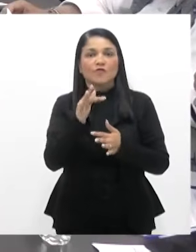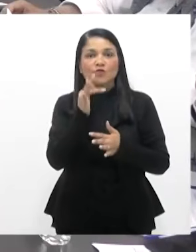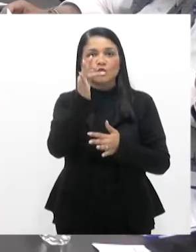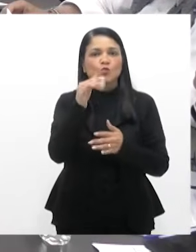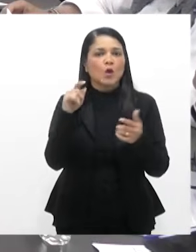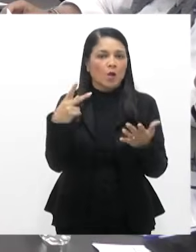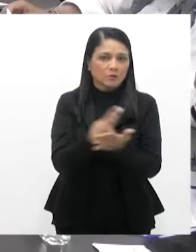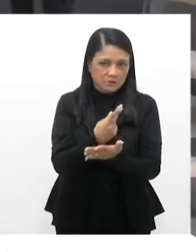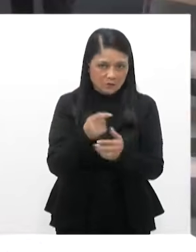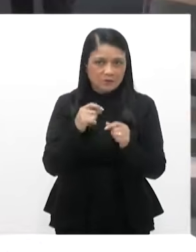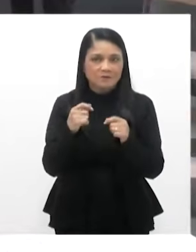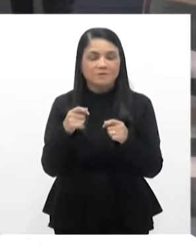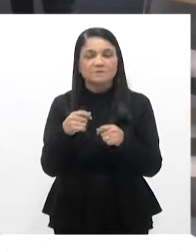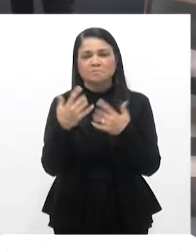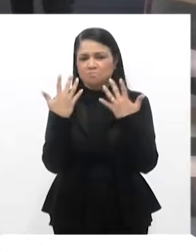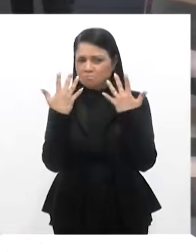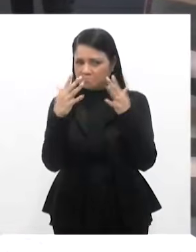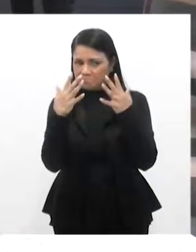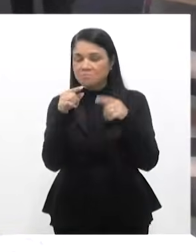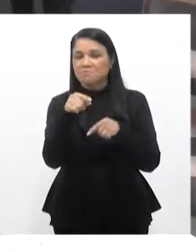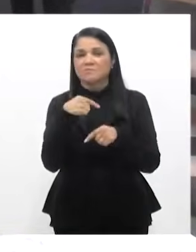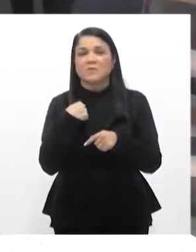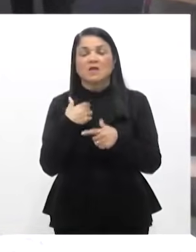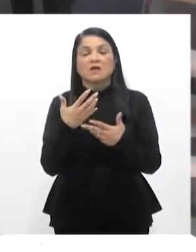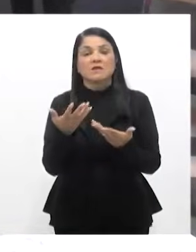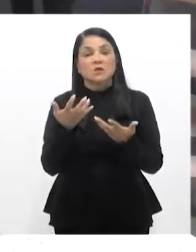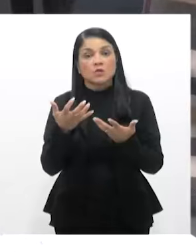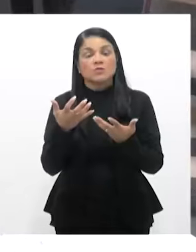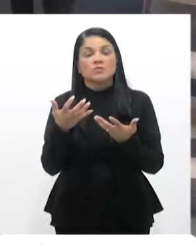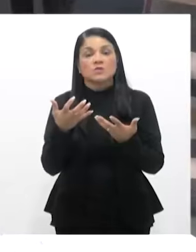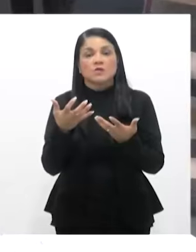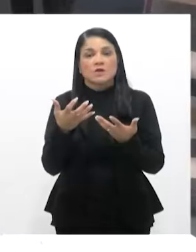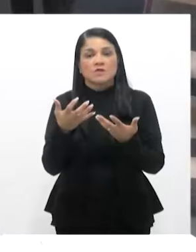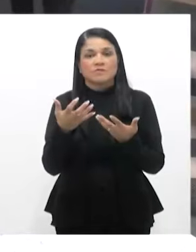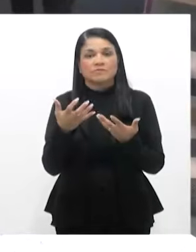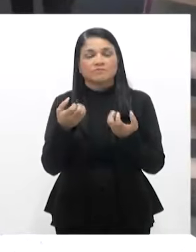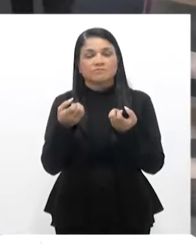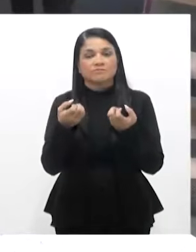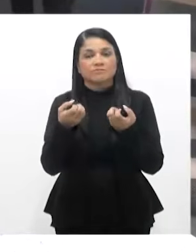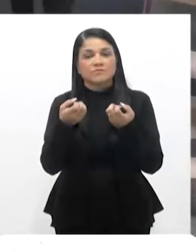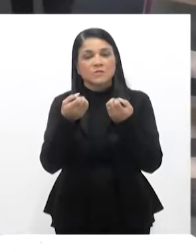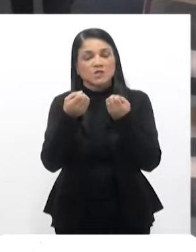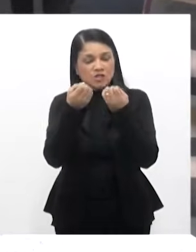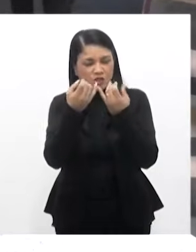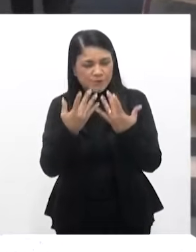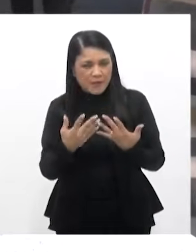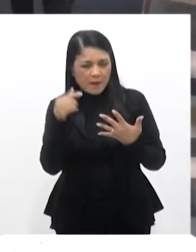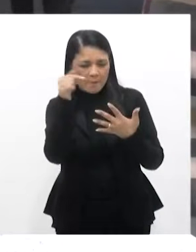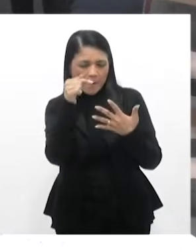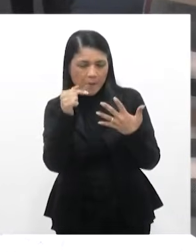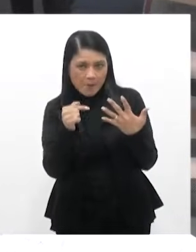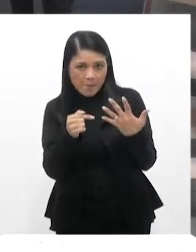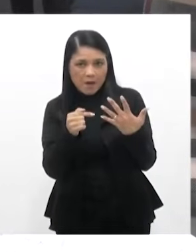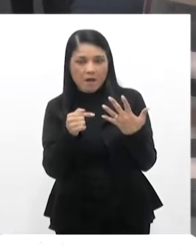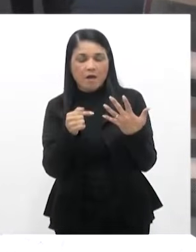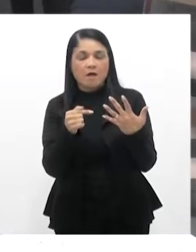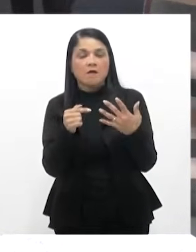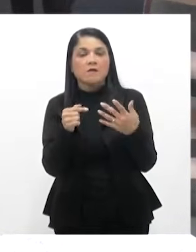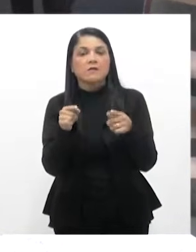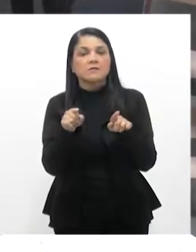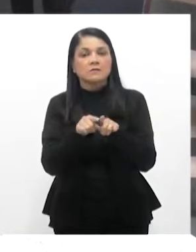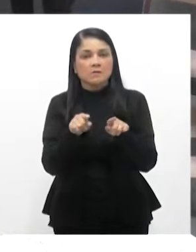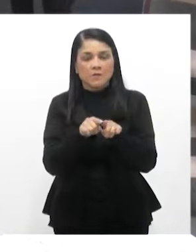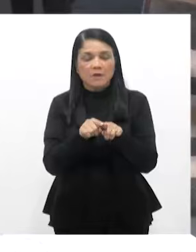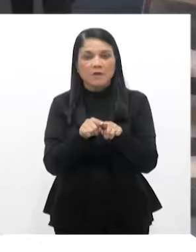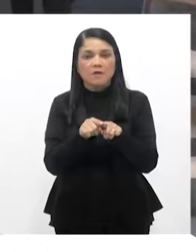neste sentido, eu quero aqui fazer pequenos comentários e, ao mesmo